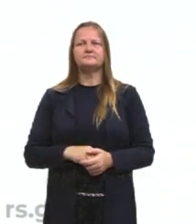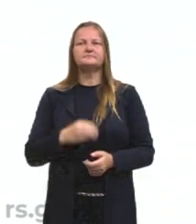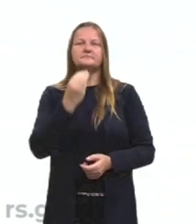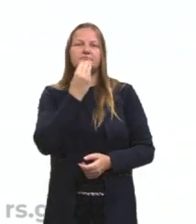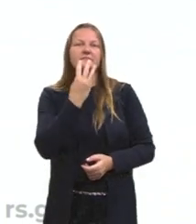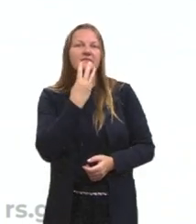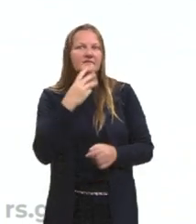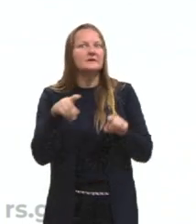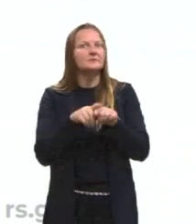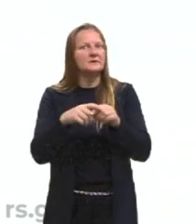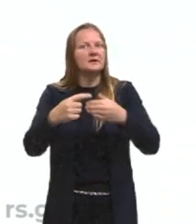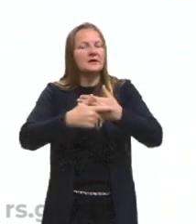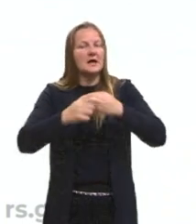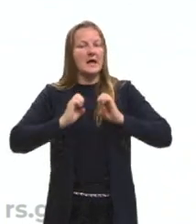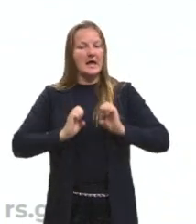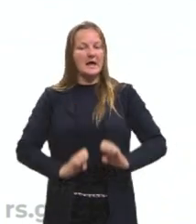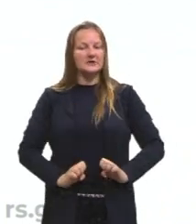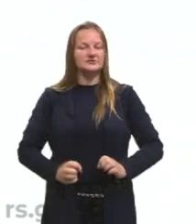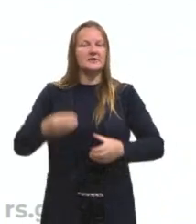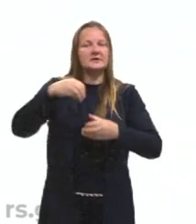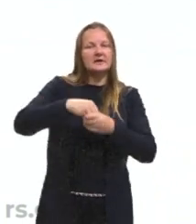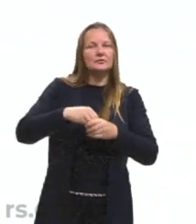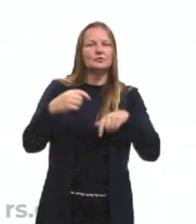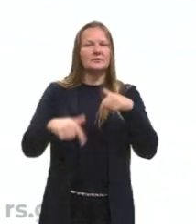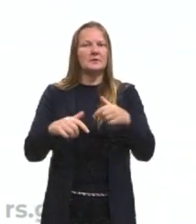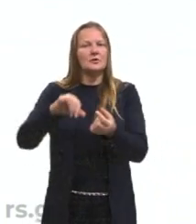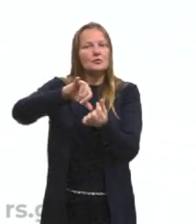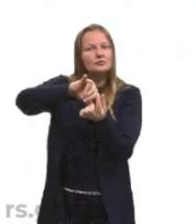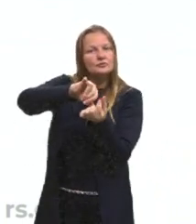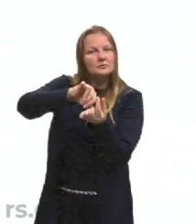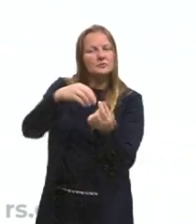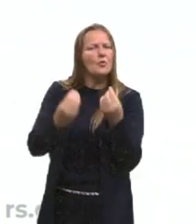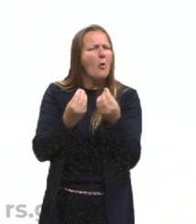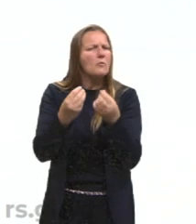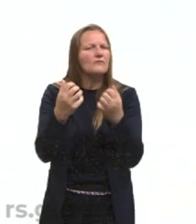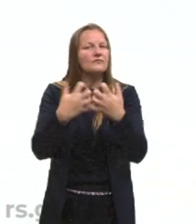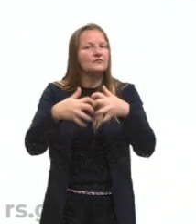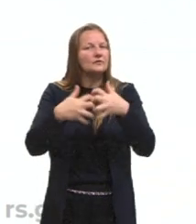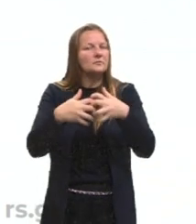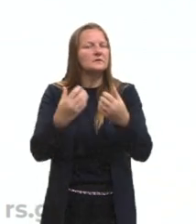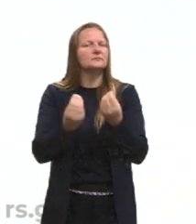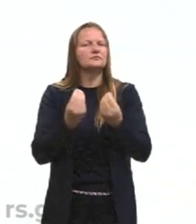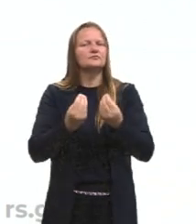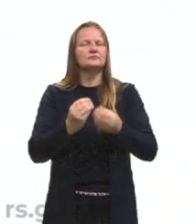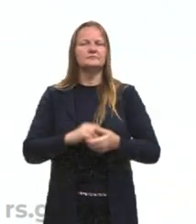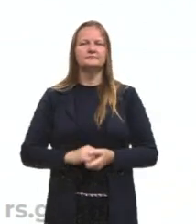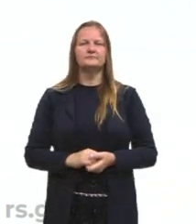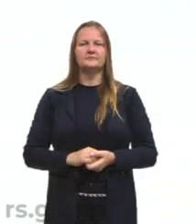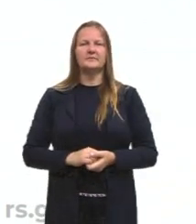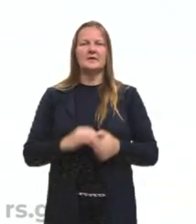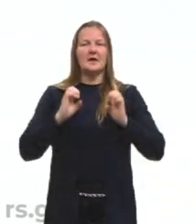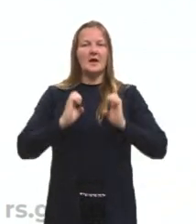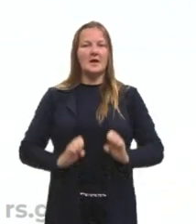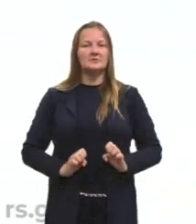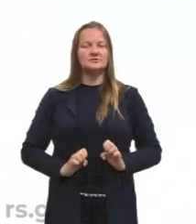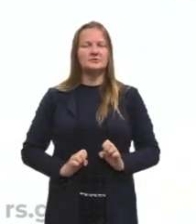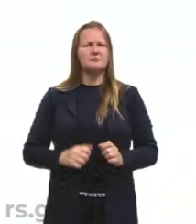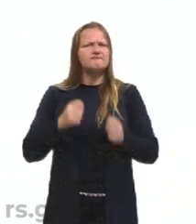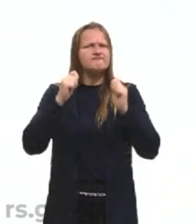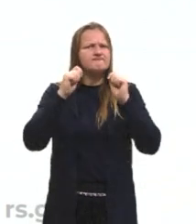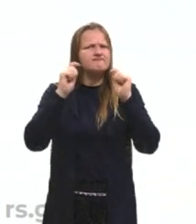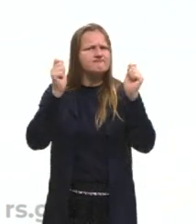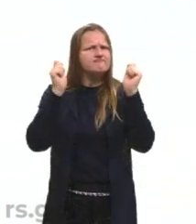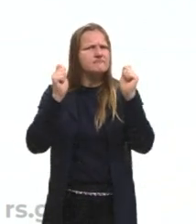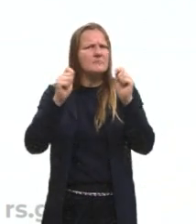quando ele discute A Ética Protestante e o Espírito capitalista né ele discute que A Ética Protestante tem muito